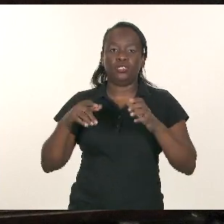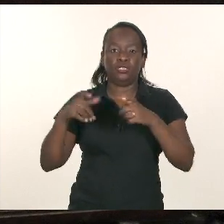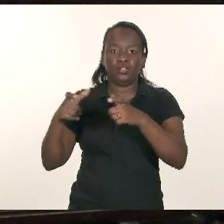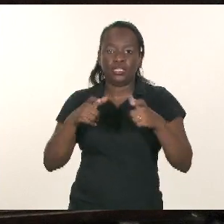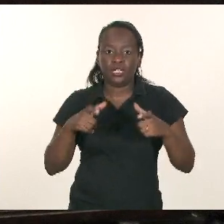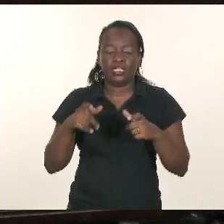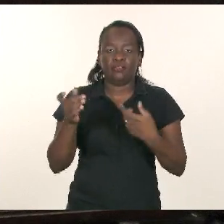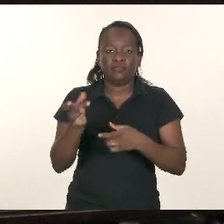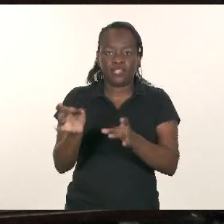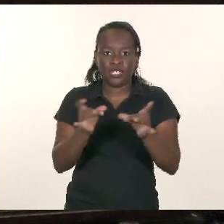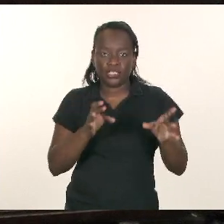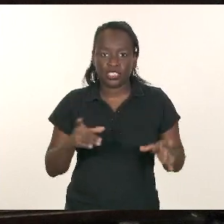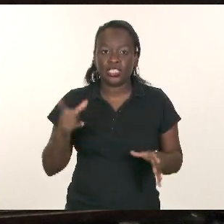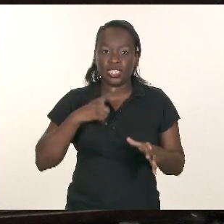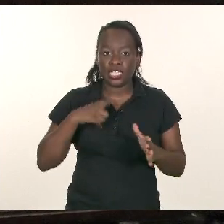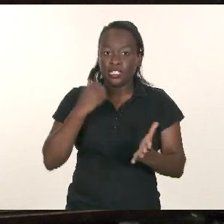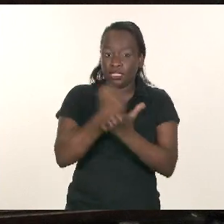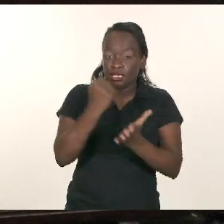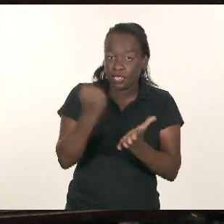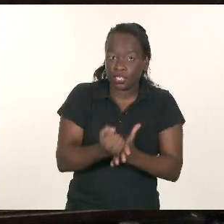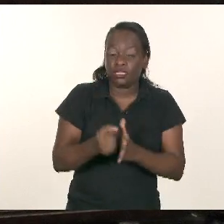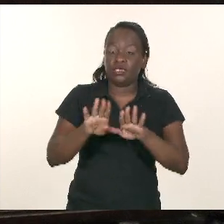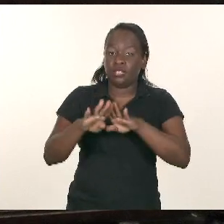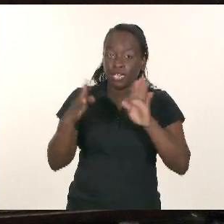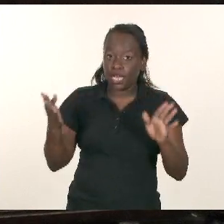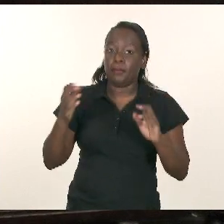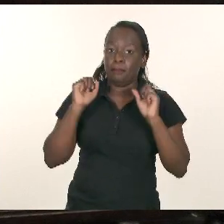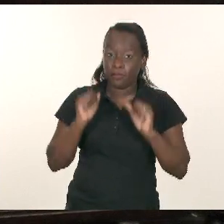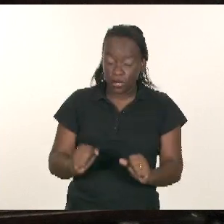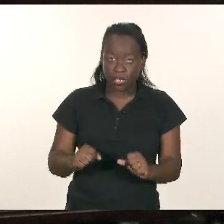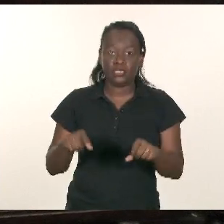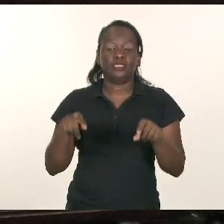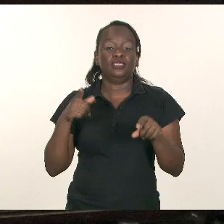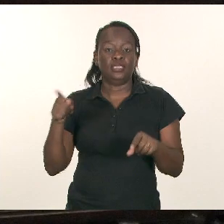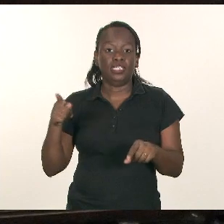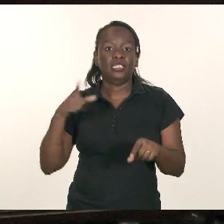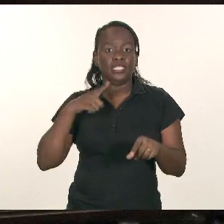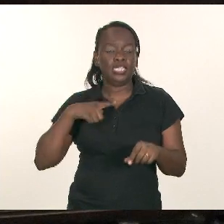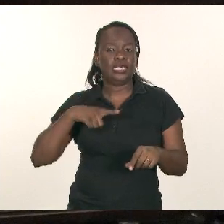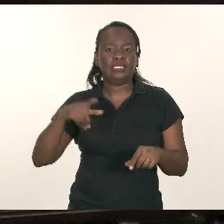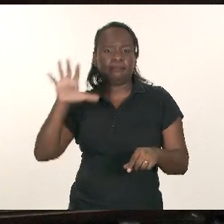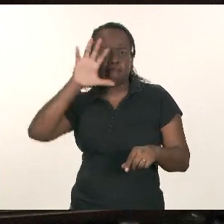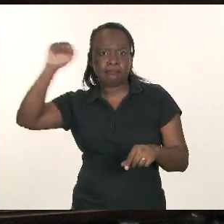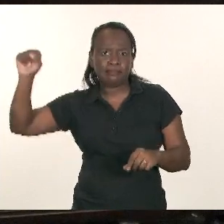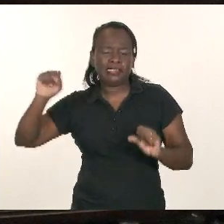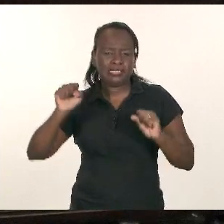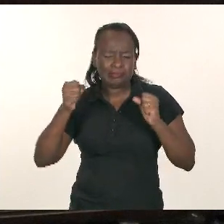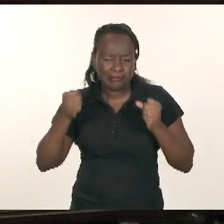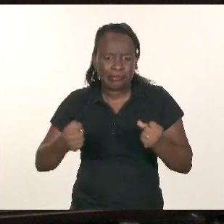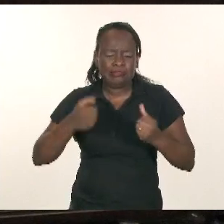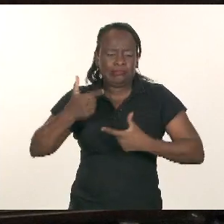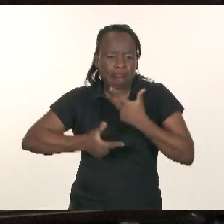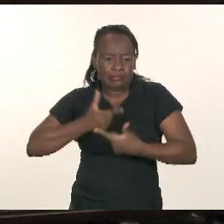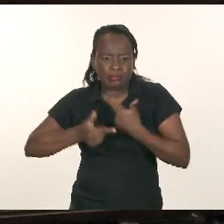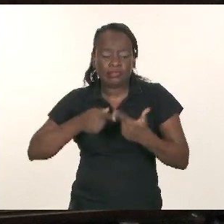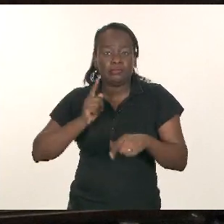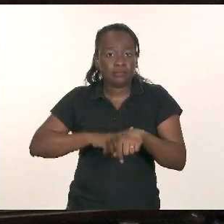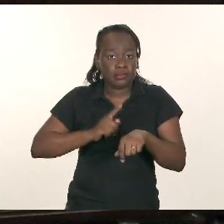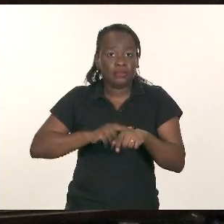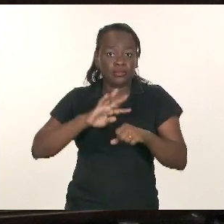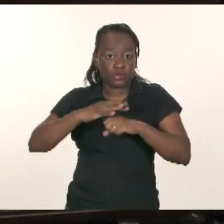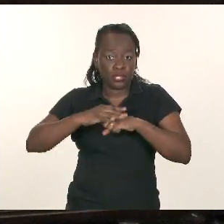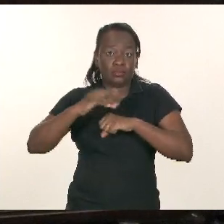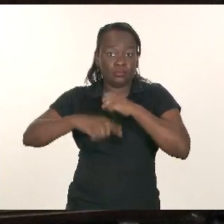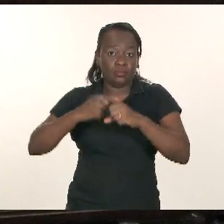estabelecimentos comerciais que têm o seu alvará de funcionamento, que estão de maneira heróica tentando sobreviver mesmo nesse momento da